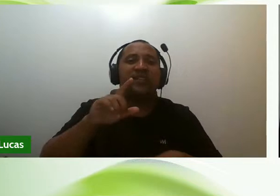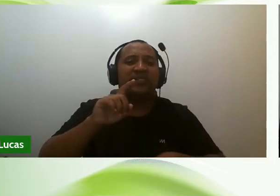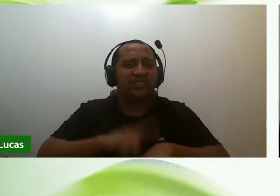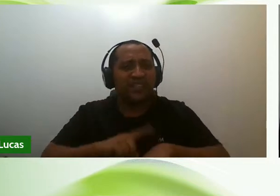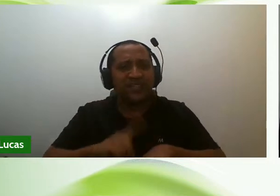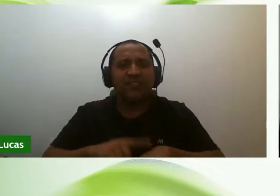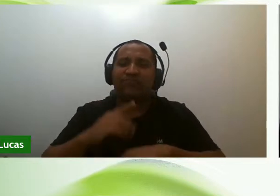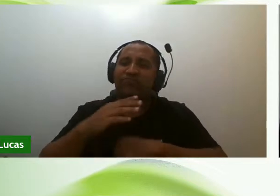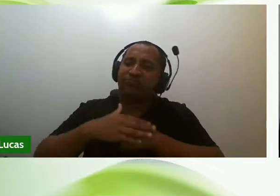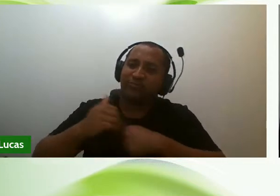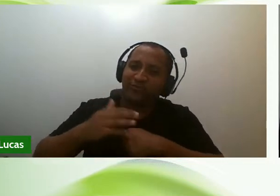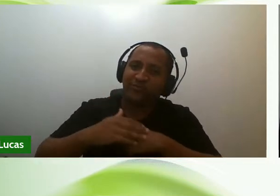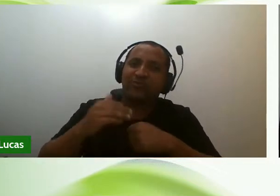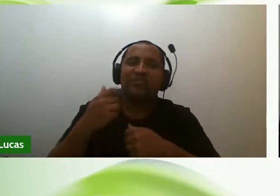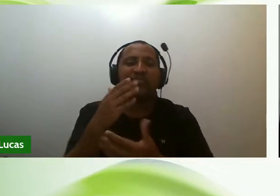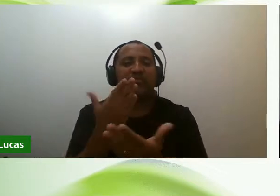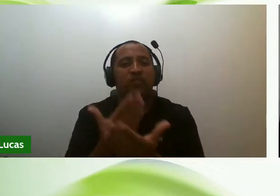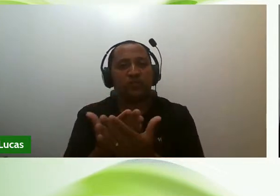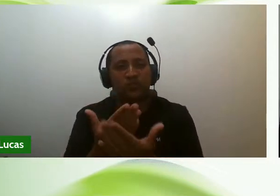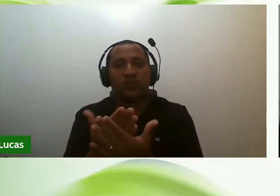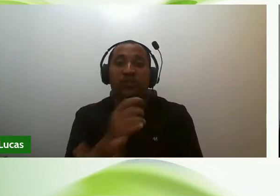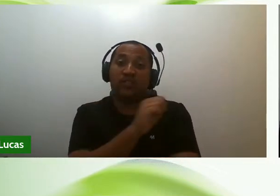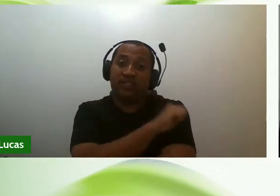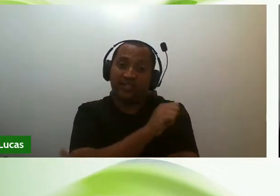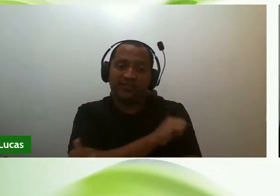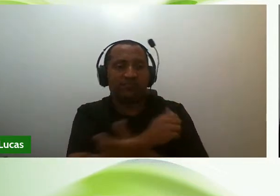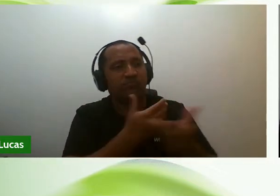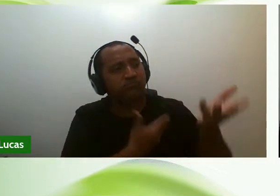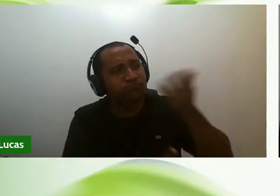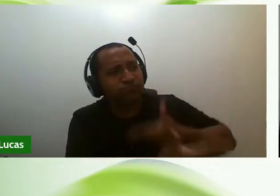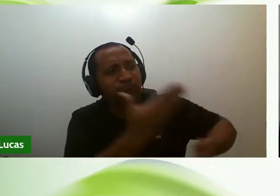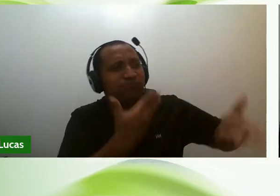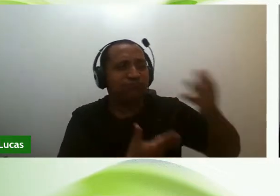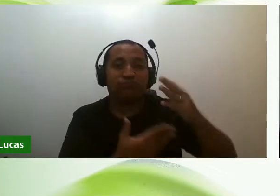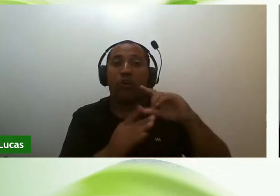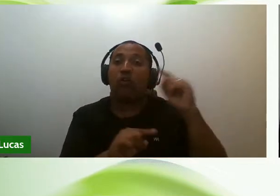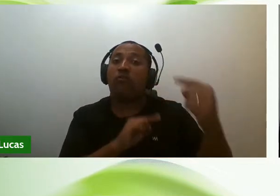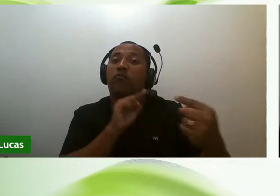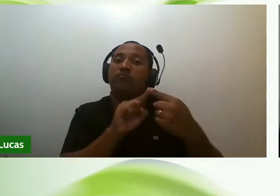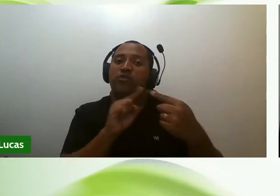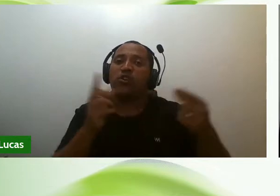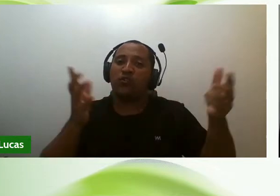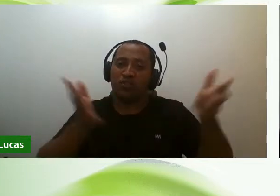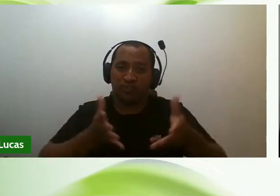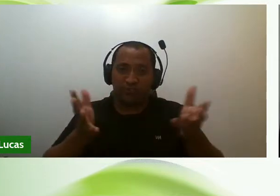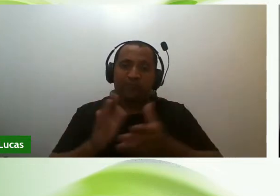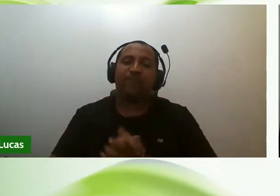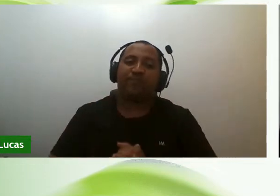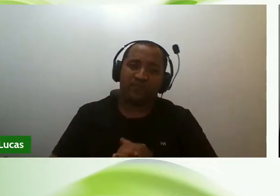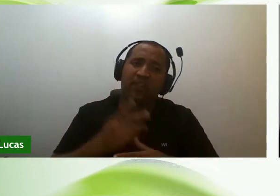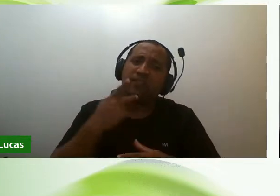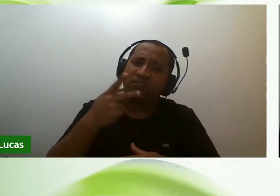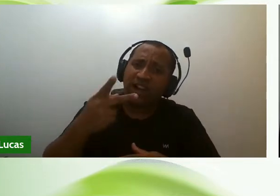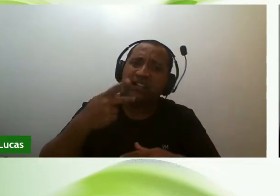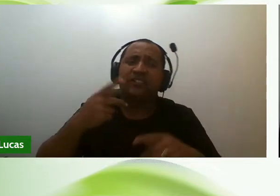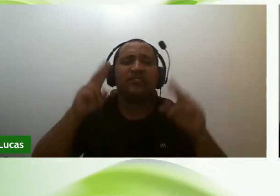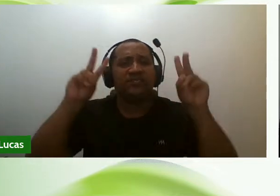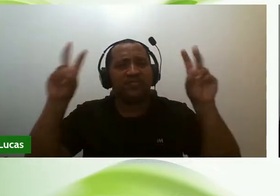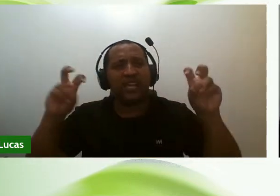de acolhimento para os nossos estudantes e de trocas, né? Que o objetivo hoje, de fato, é falar sobre a